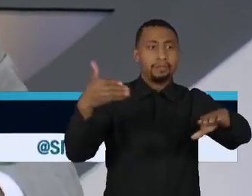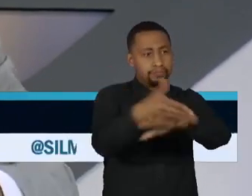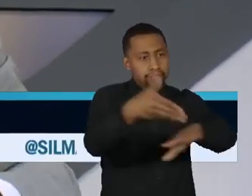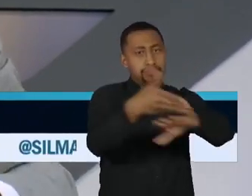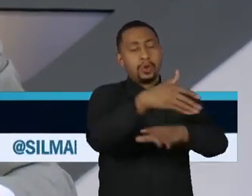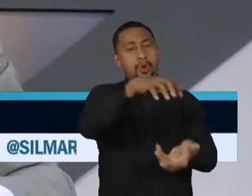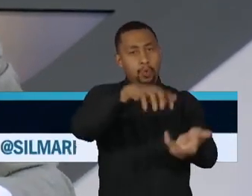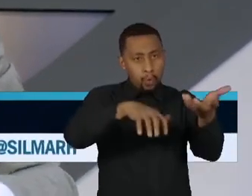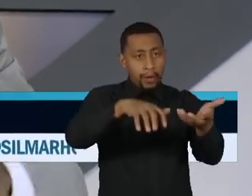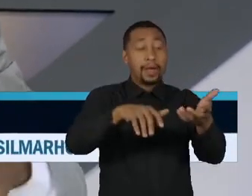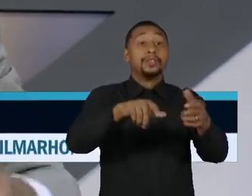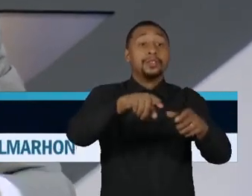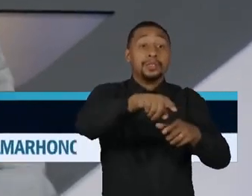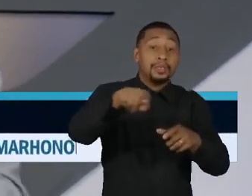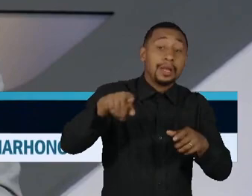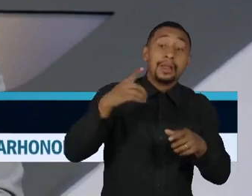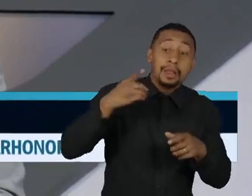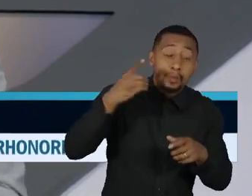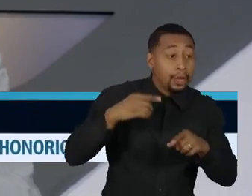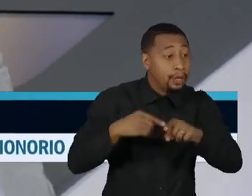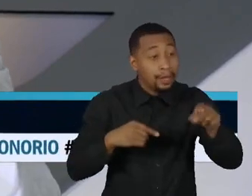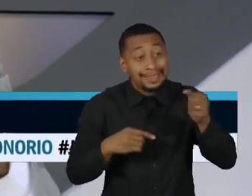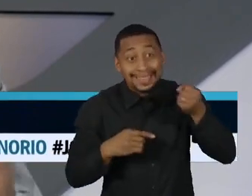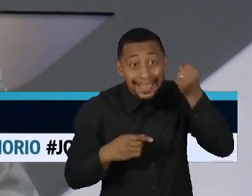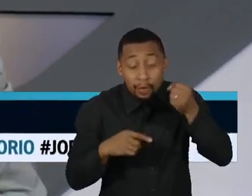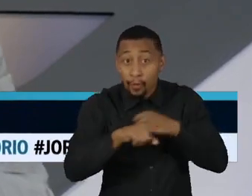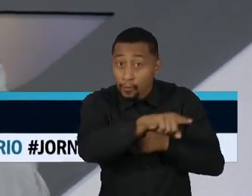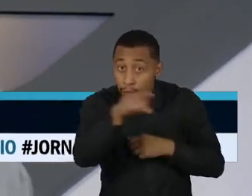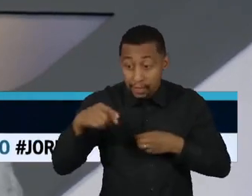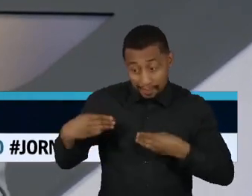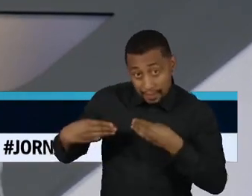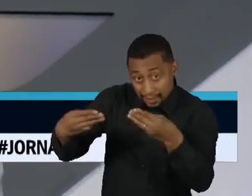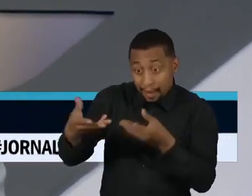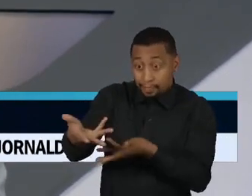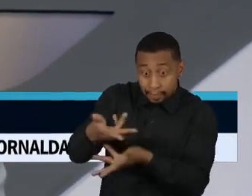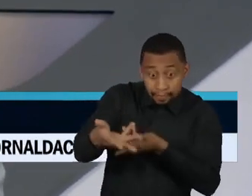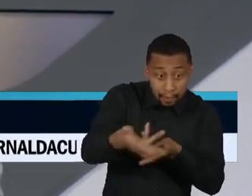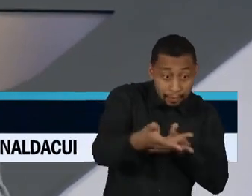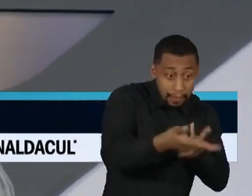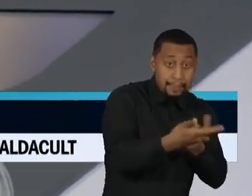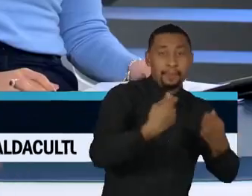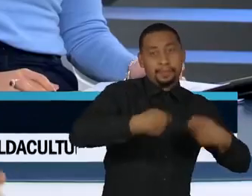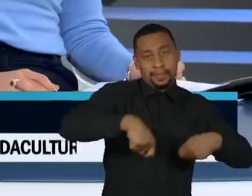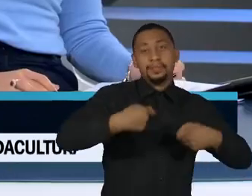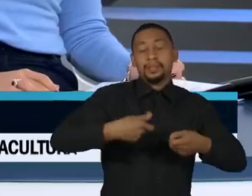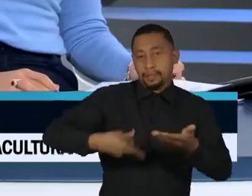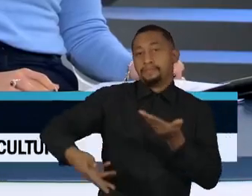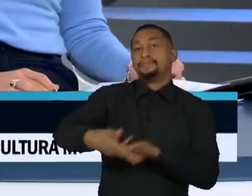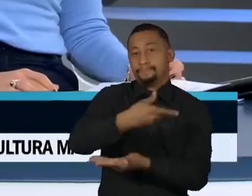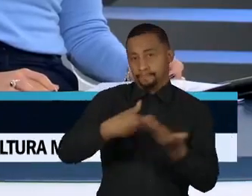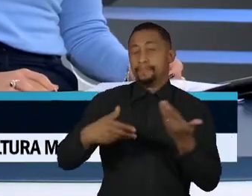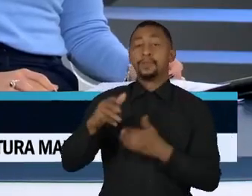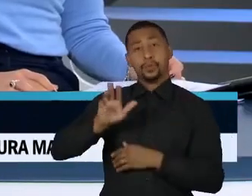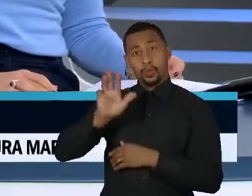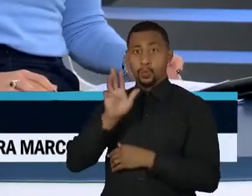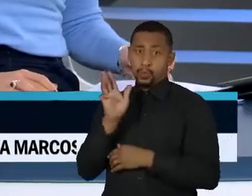mundo recebendo os parlamentares, porque, afinal de contas, será com eles que o governo do presidente Lula vai precisar fazer o seu governo.